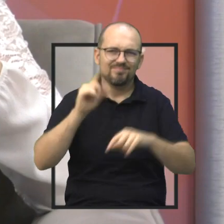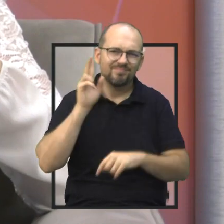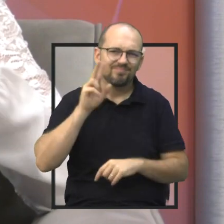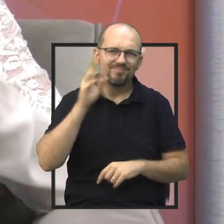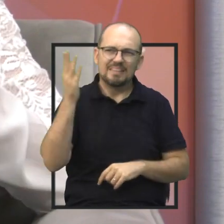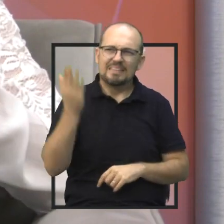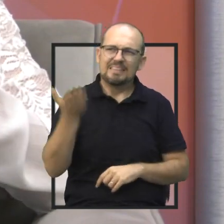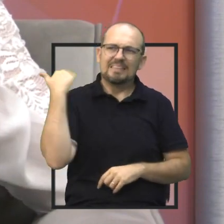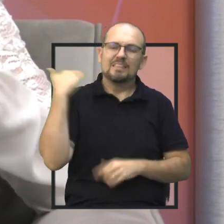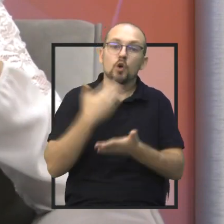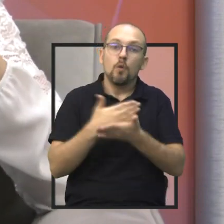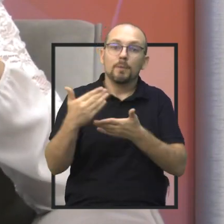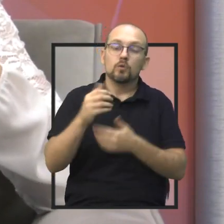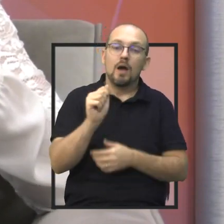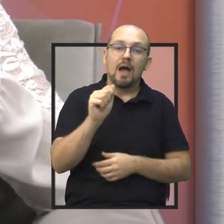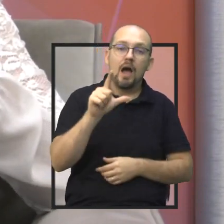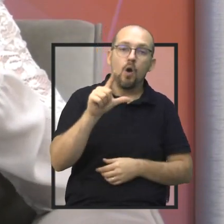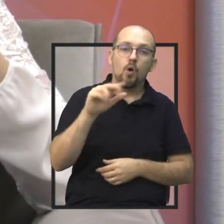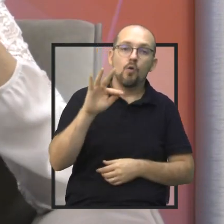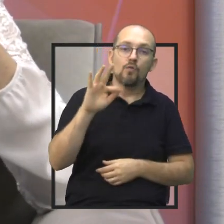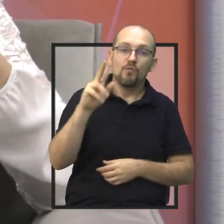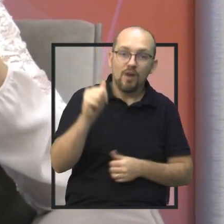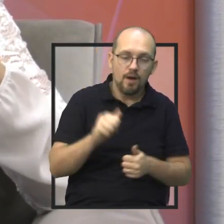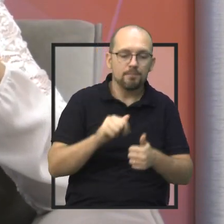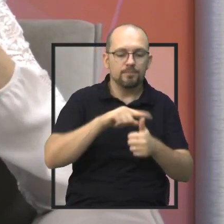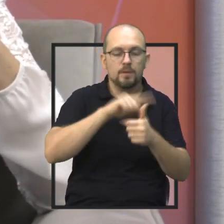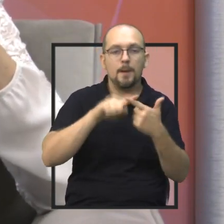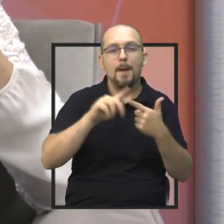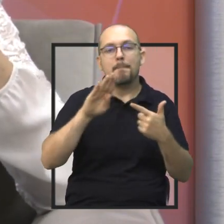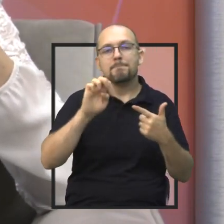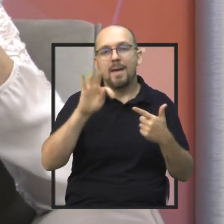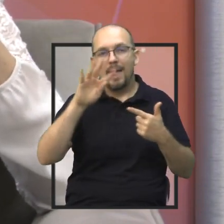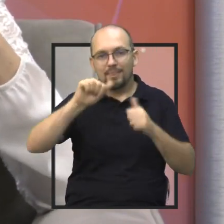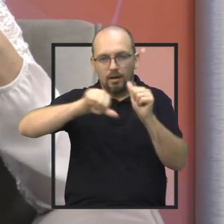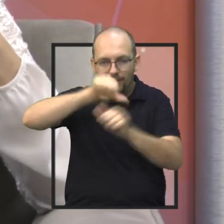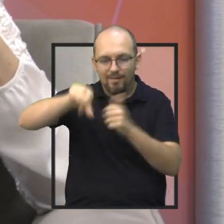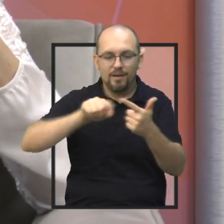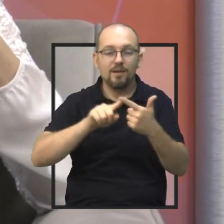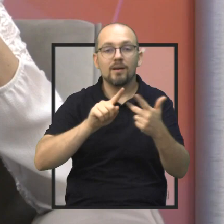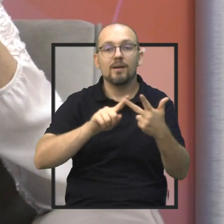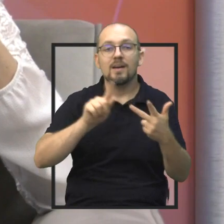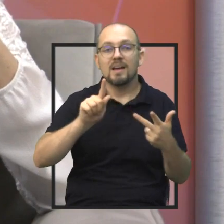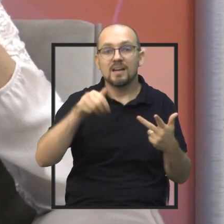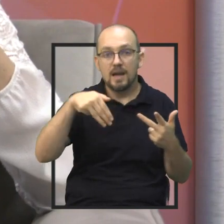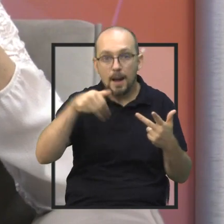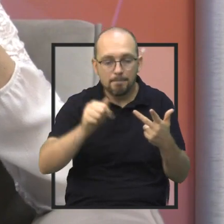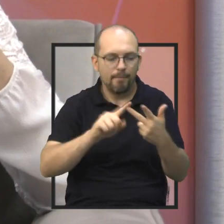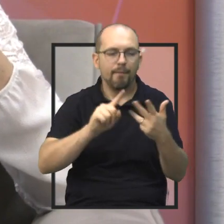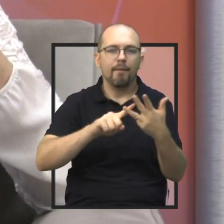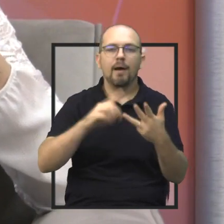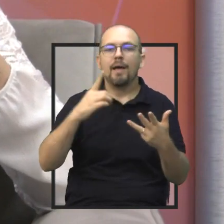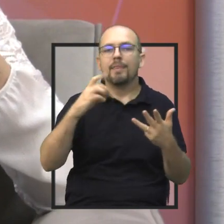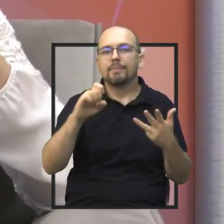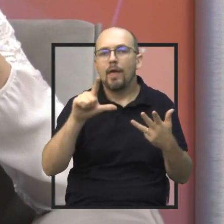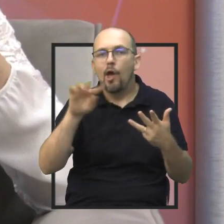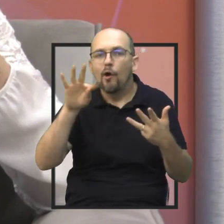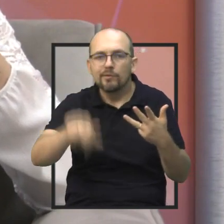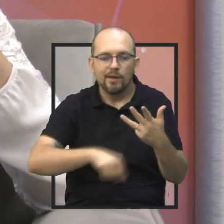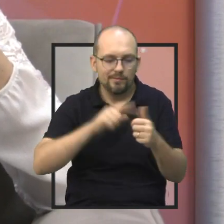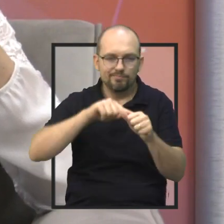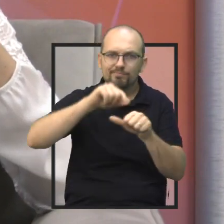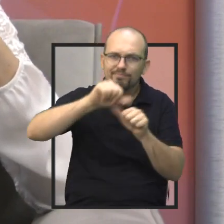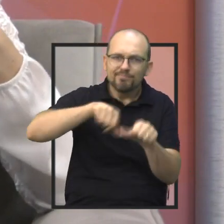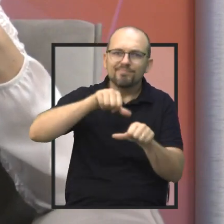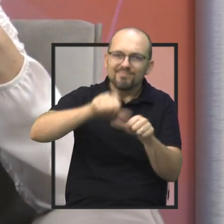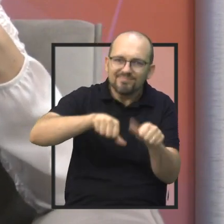O primeiro foi a variante alfa, depois veio a variante beta, gama, né? Então, Então a gente foram Delta, a gente foi tendo variantes